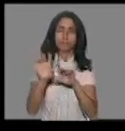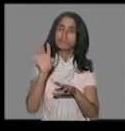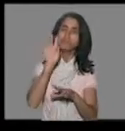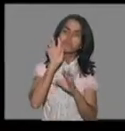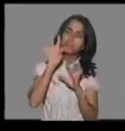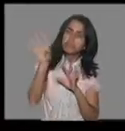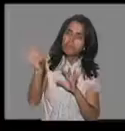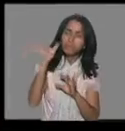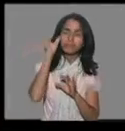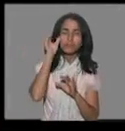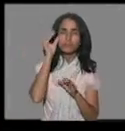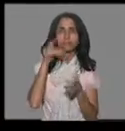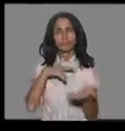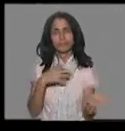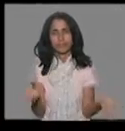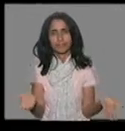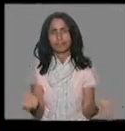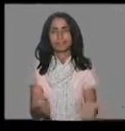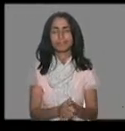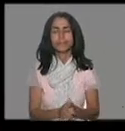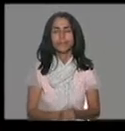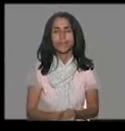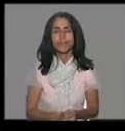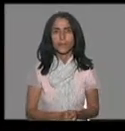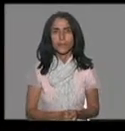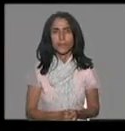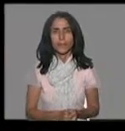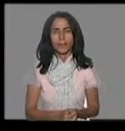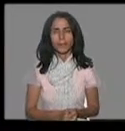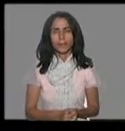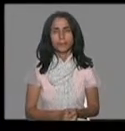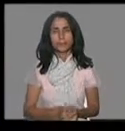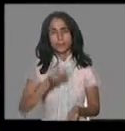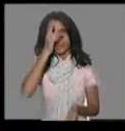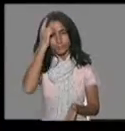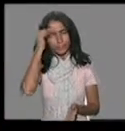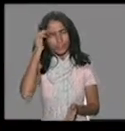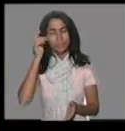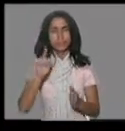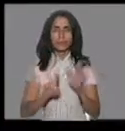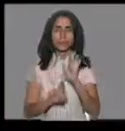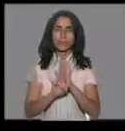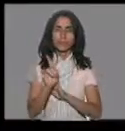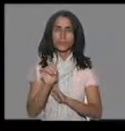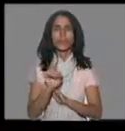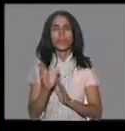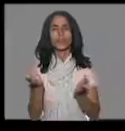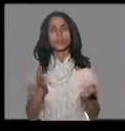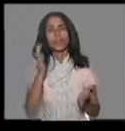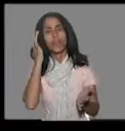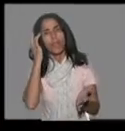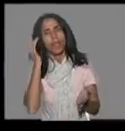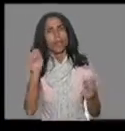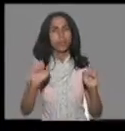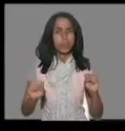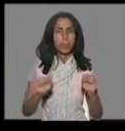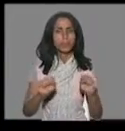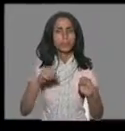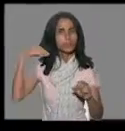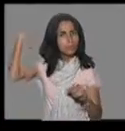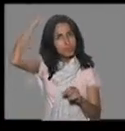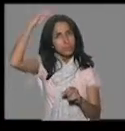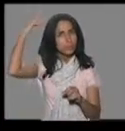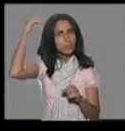gente está fazendo é já pessoas clientes não perguntaram e aí o que você acha que eu posso ou não posso usar